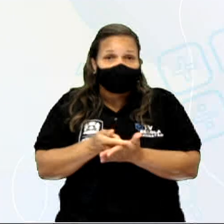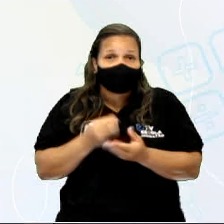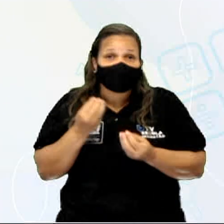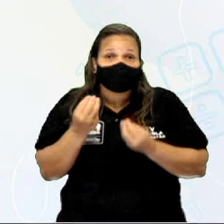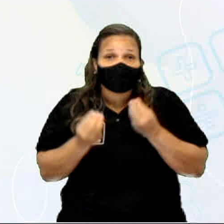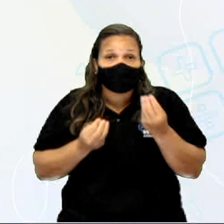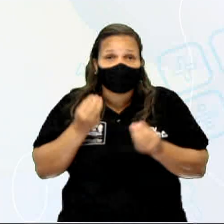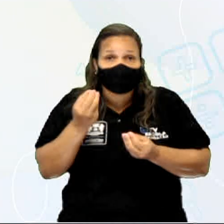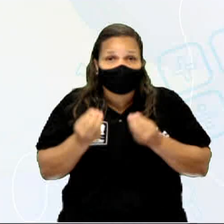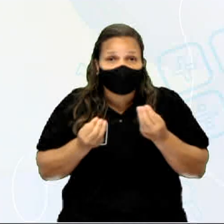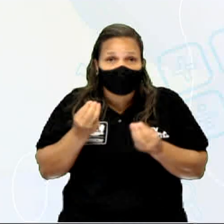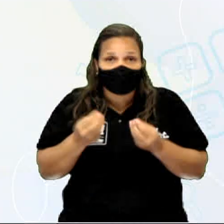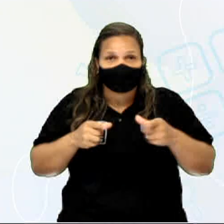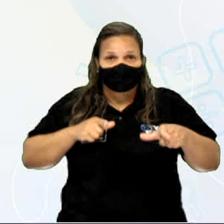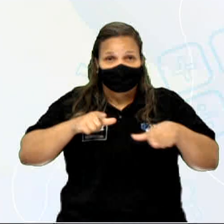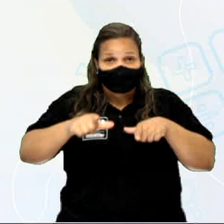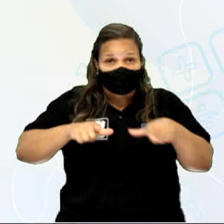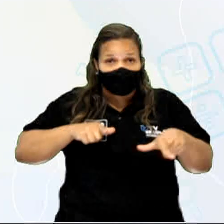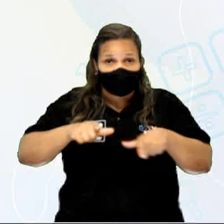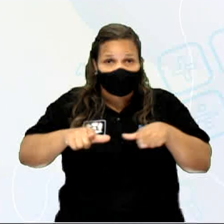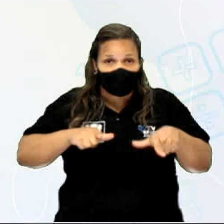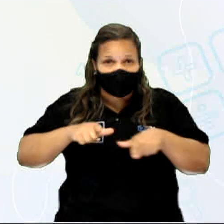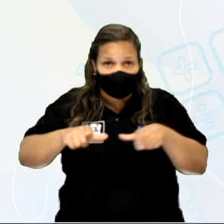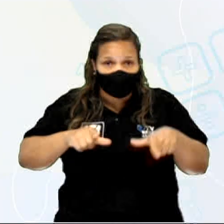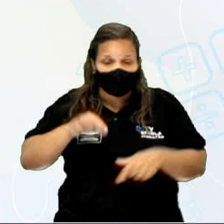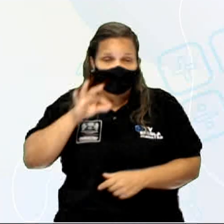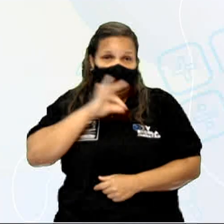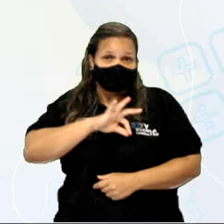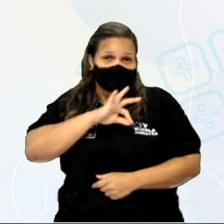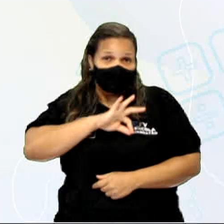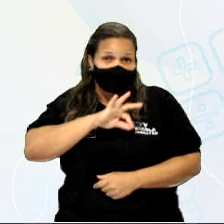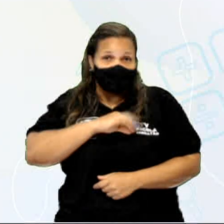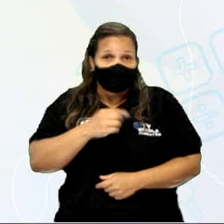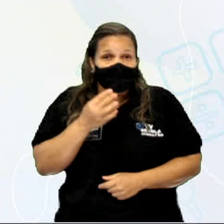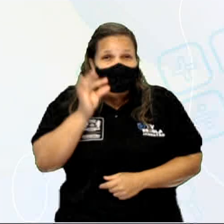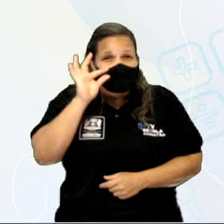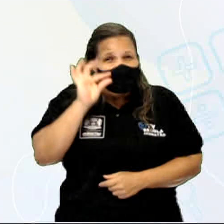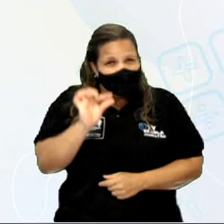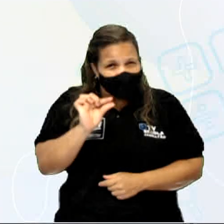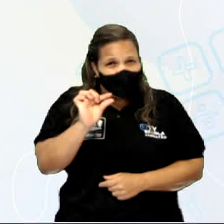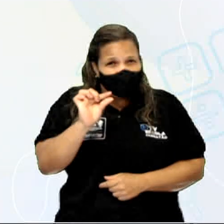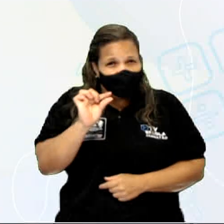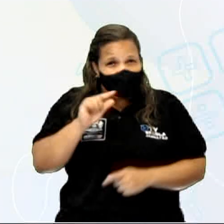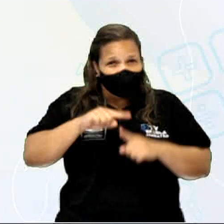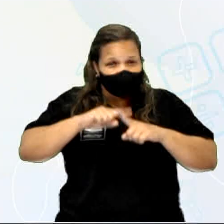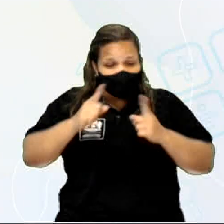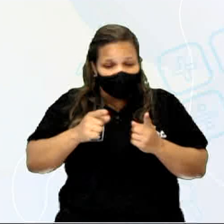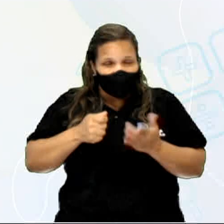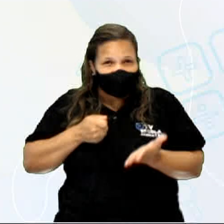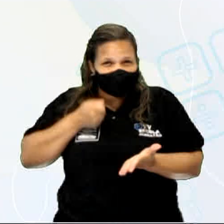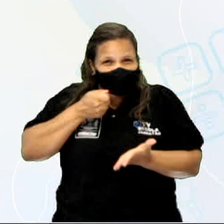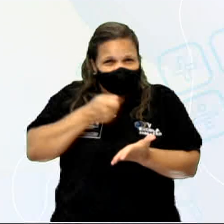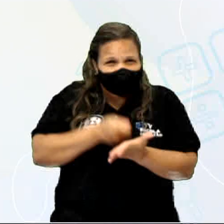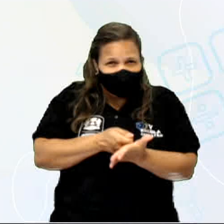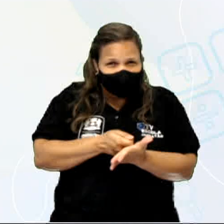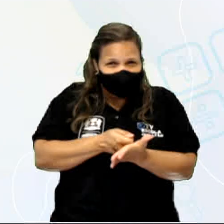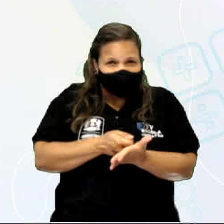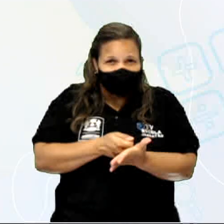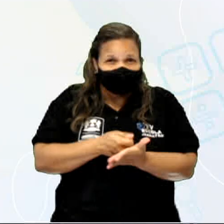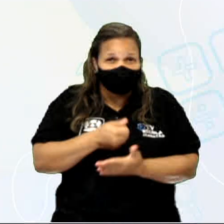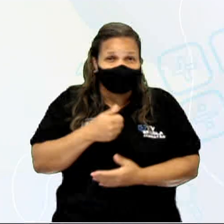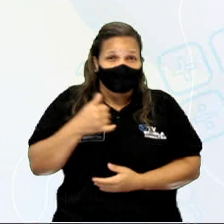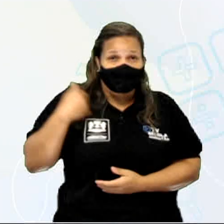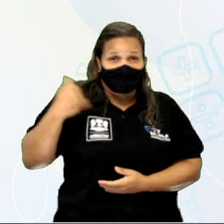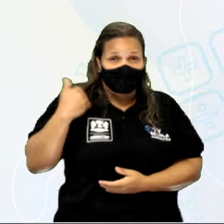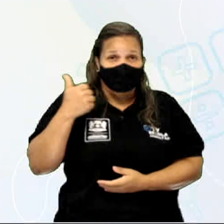trabalho. Um trabalho assalariado, pouco, claro, mas era um assalariado forçado para todo adulto dos 18 aos 50 anos. E aí